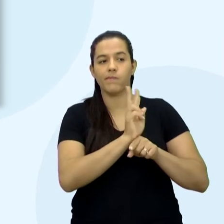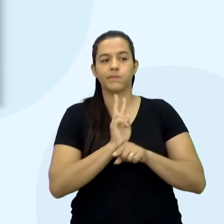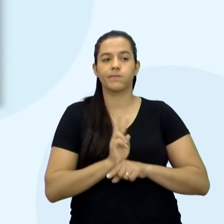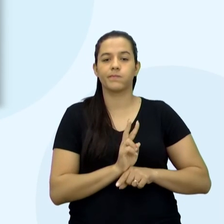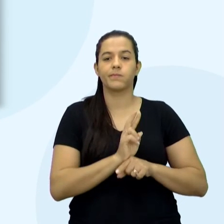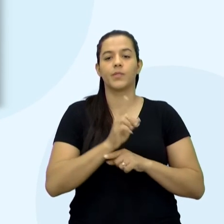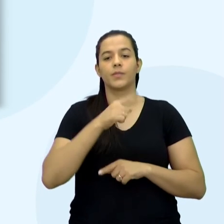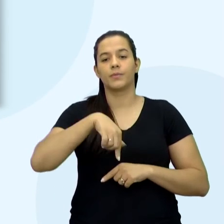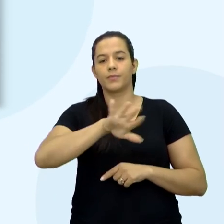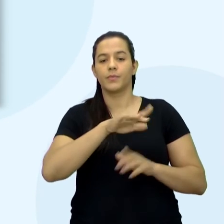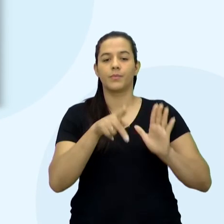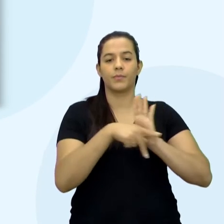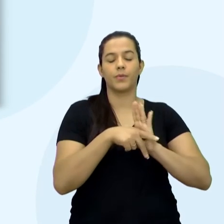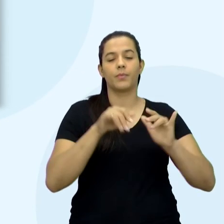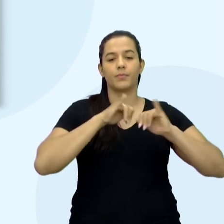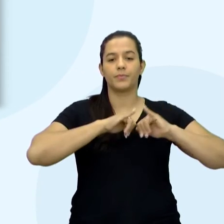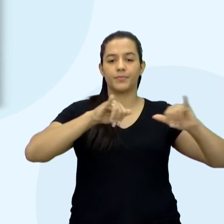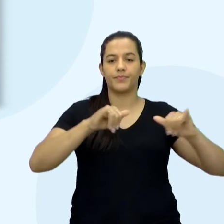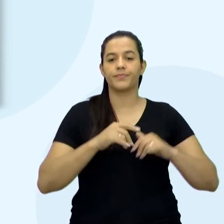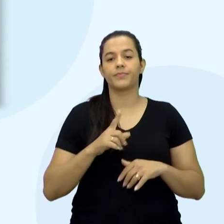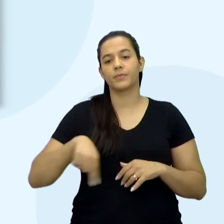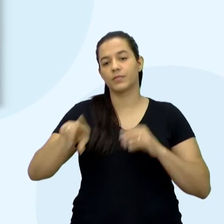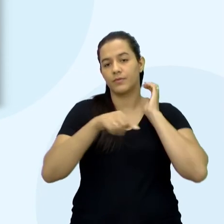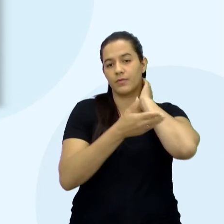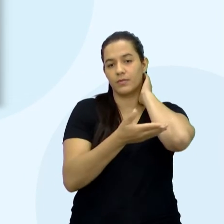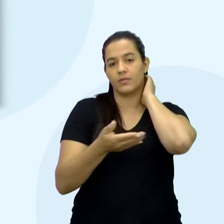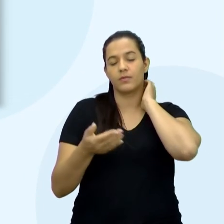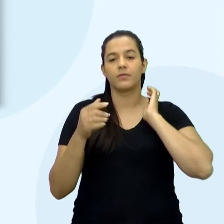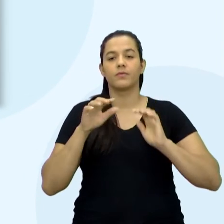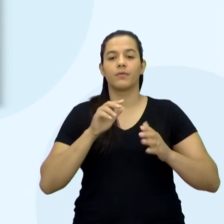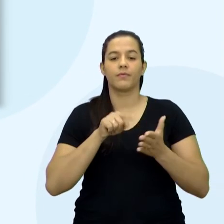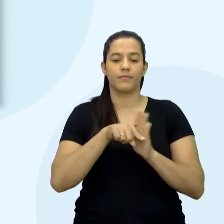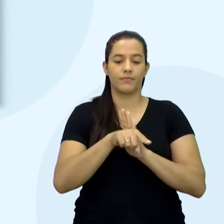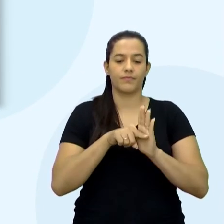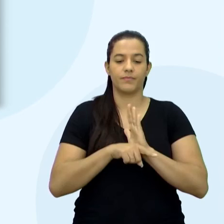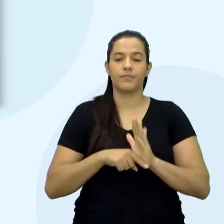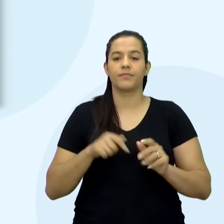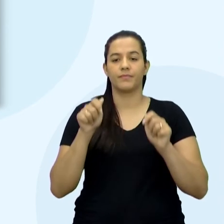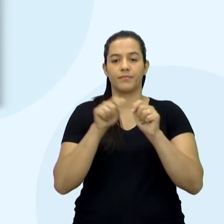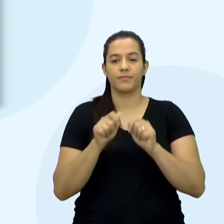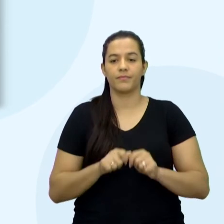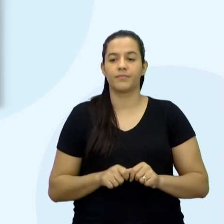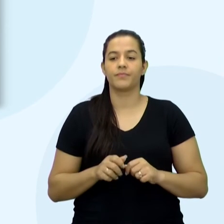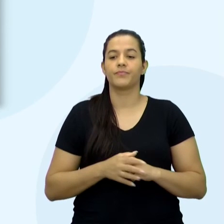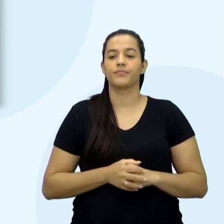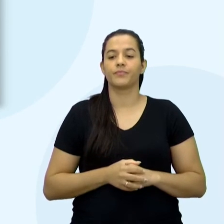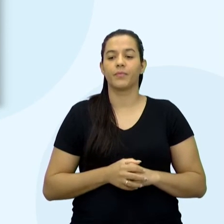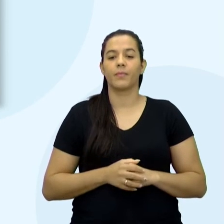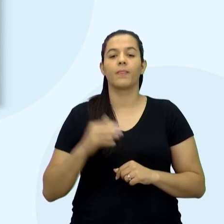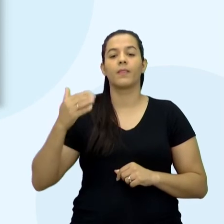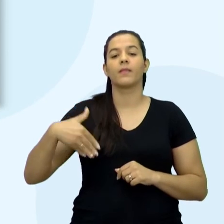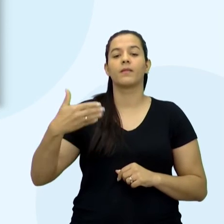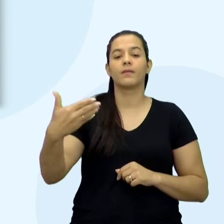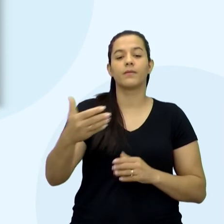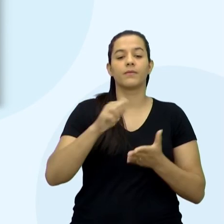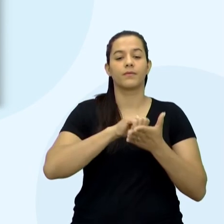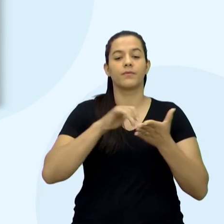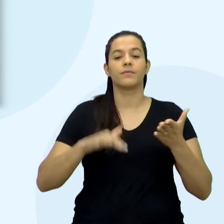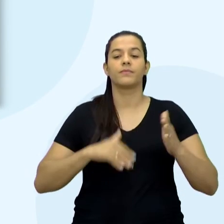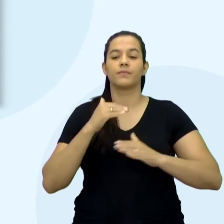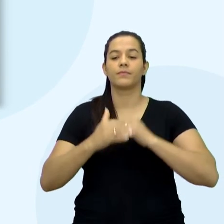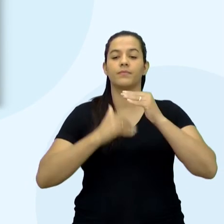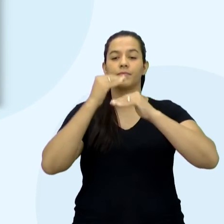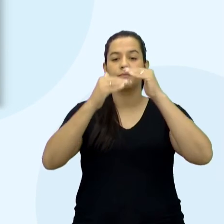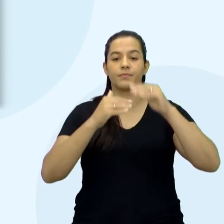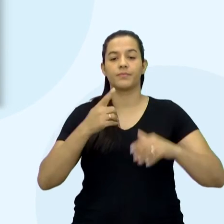de imprensa, que vocês devem fazer. E aí o que vem por aí, atividade de